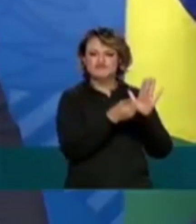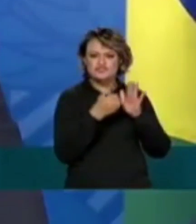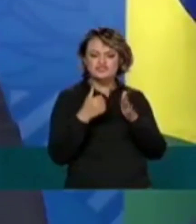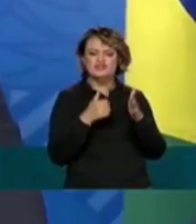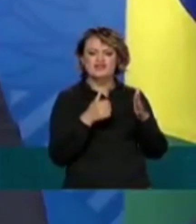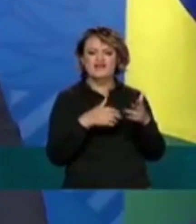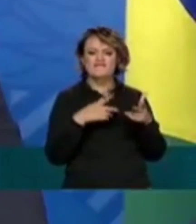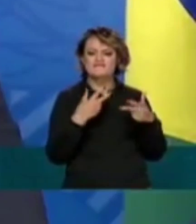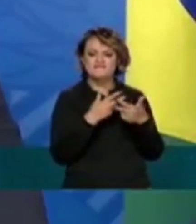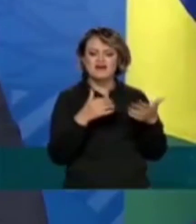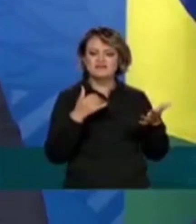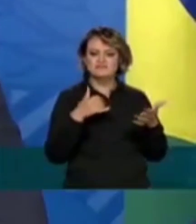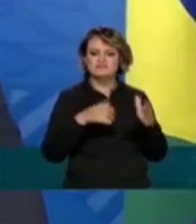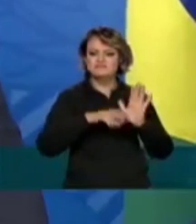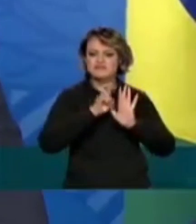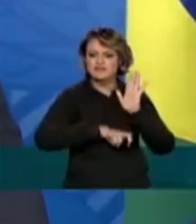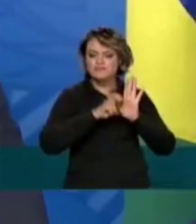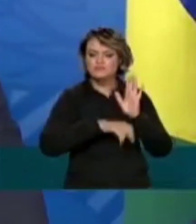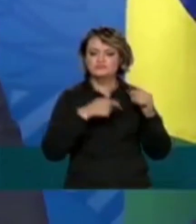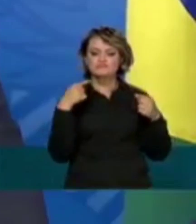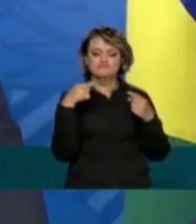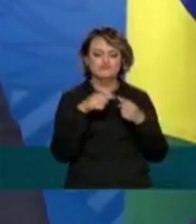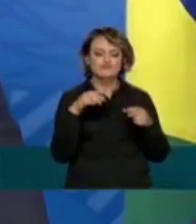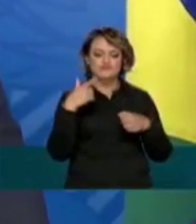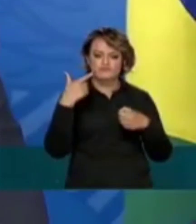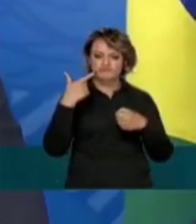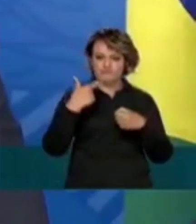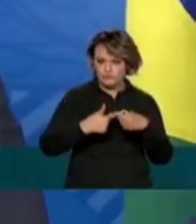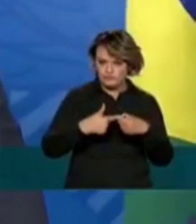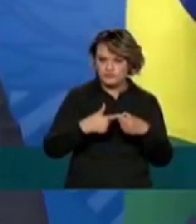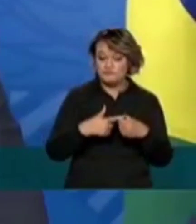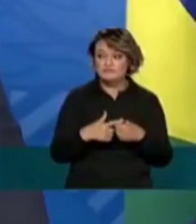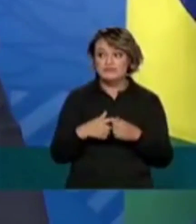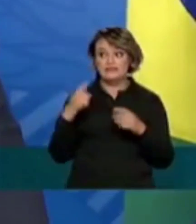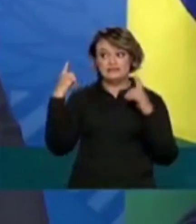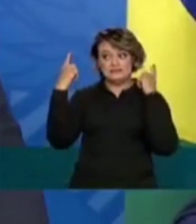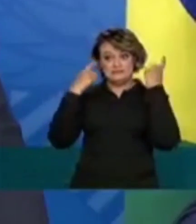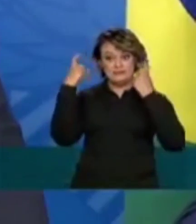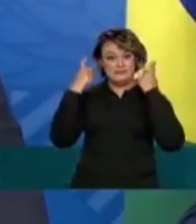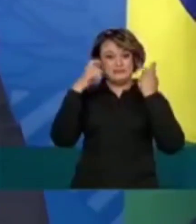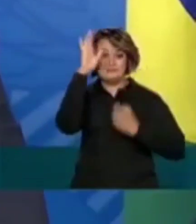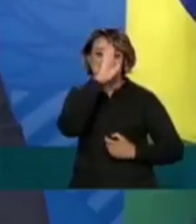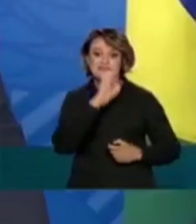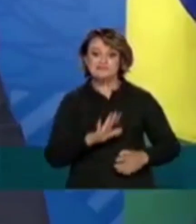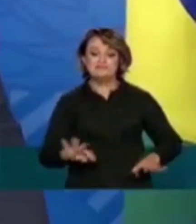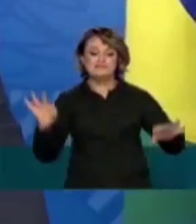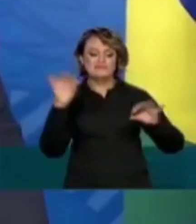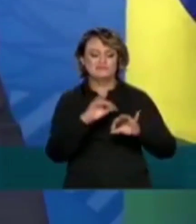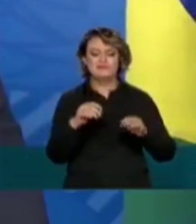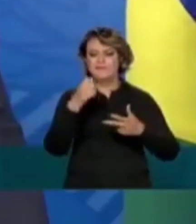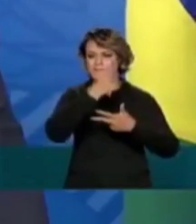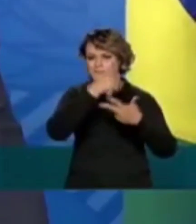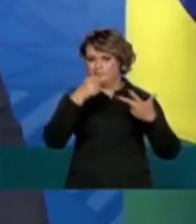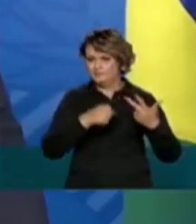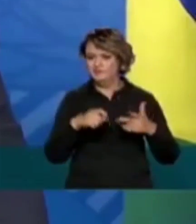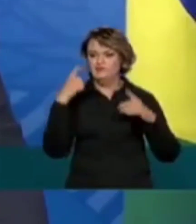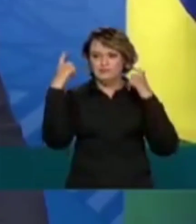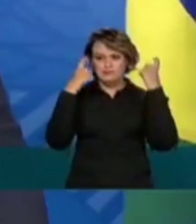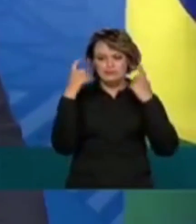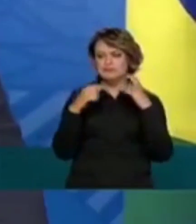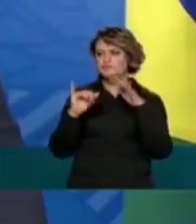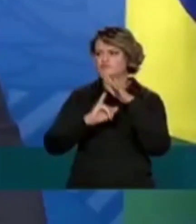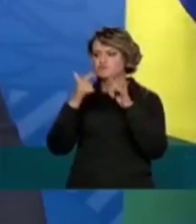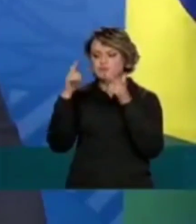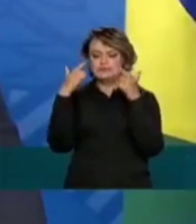dos combustíveis. Isso tudo revela, de fato, uma grande preocupação nacional hoje, que envolve todos os poderes da República, todas as